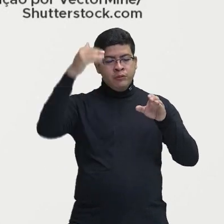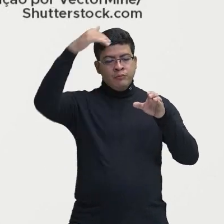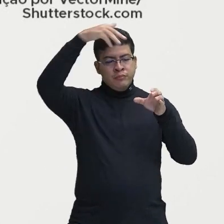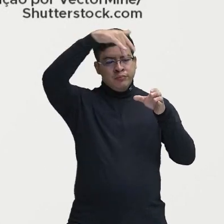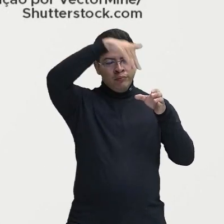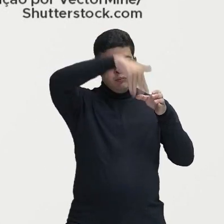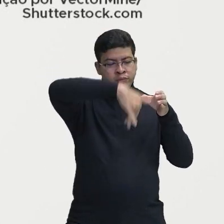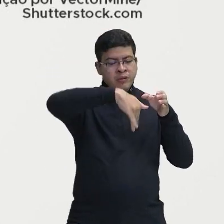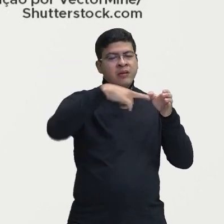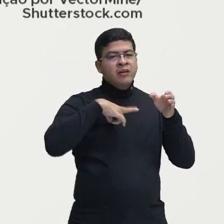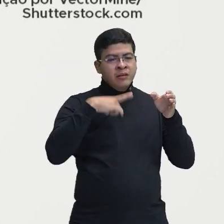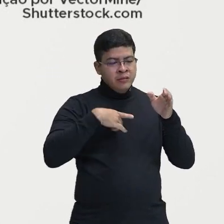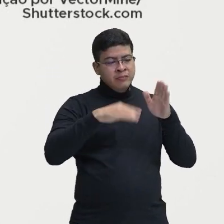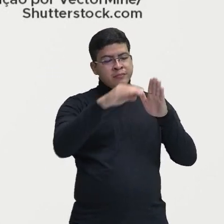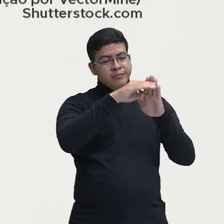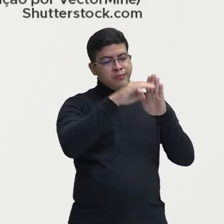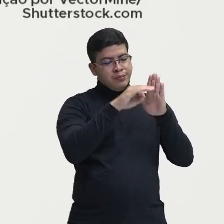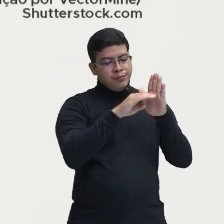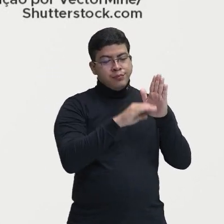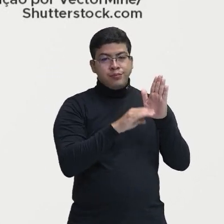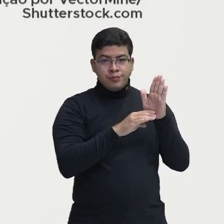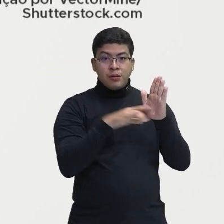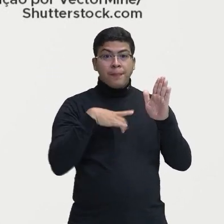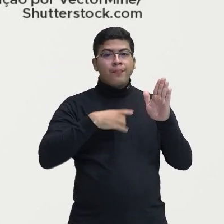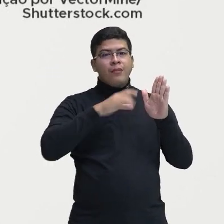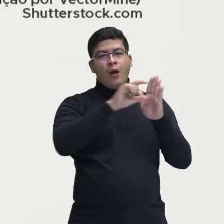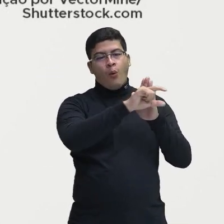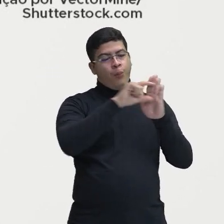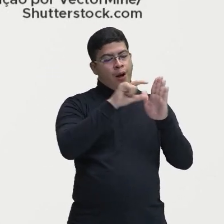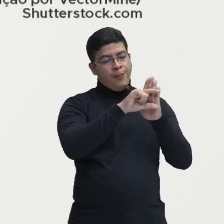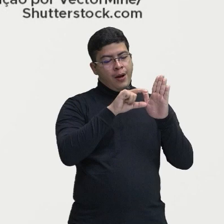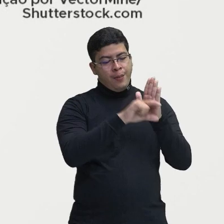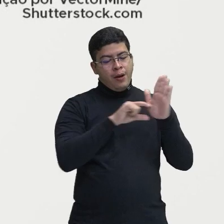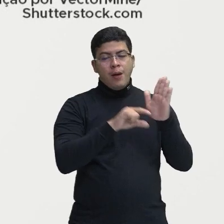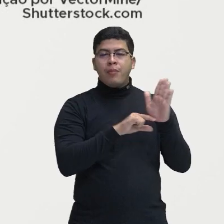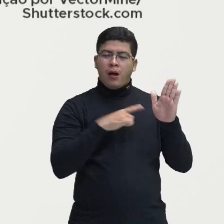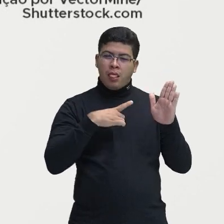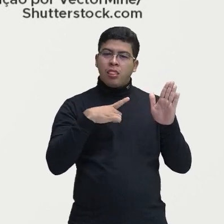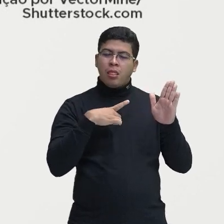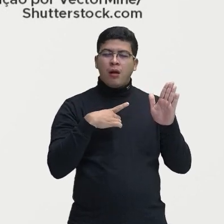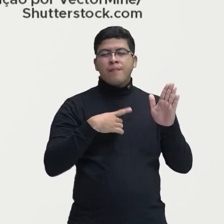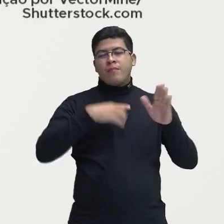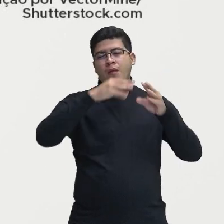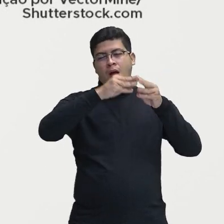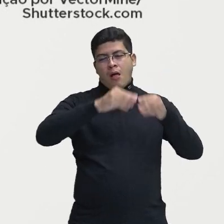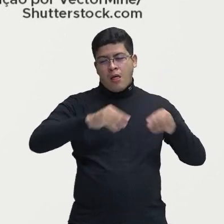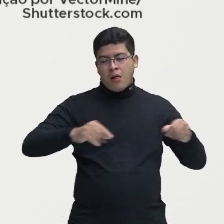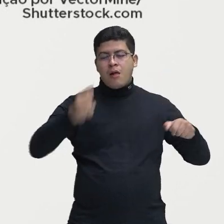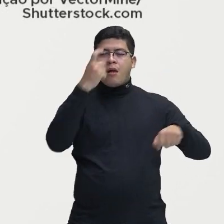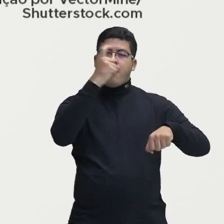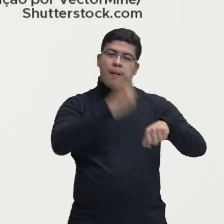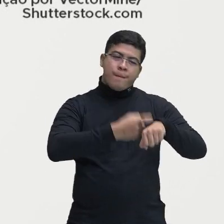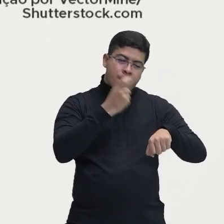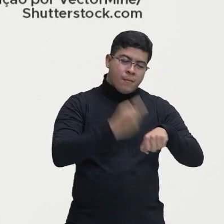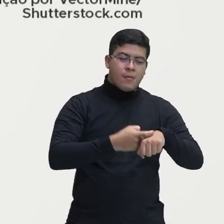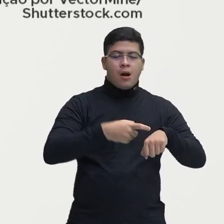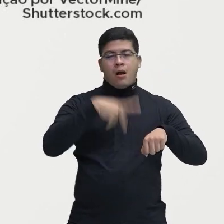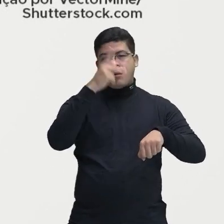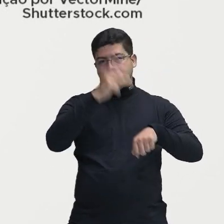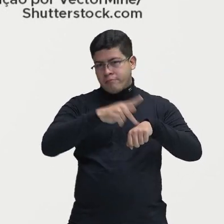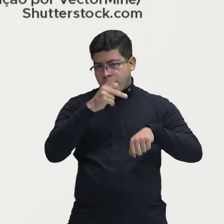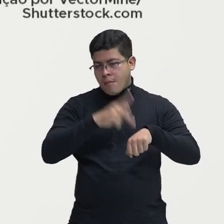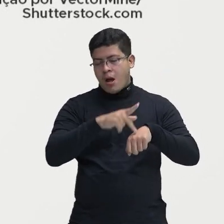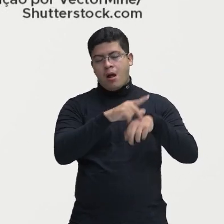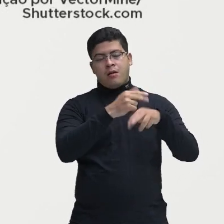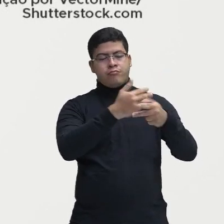também, onde ela vai realizar o filtro, como o próprio nome já diz, dessa água que tinha sido decantada.